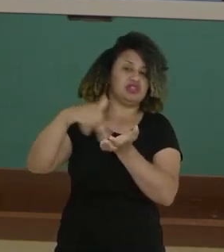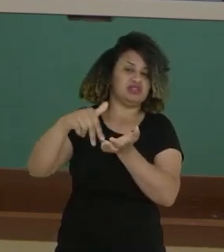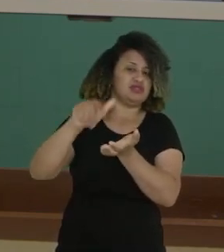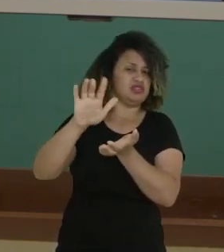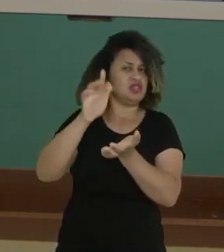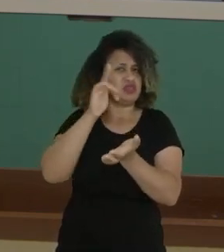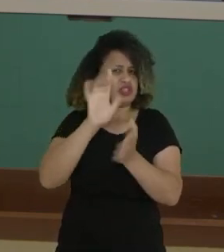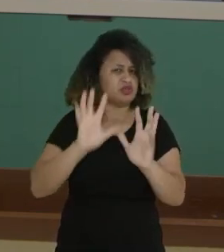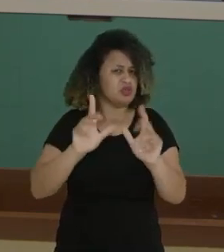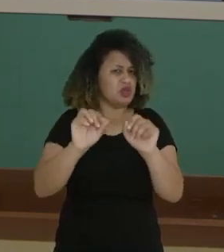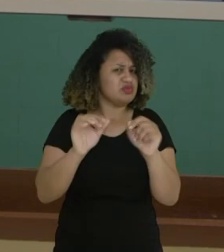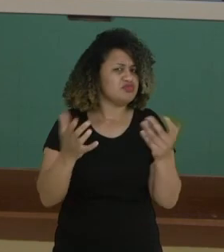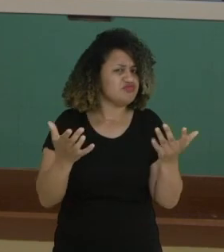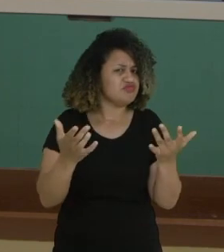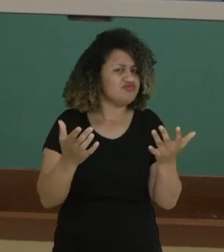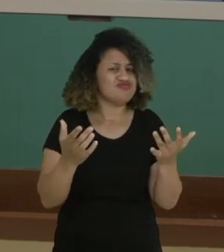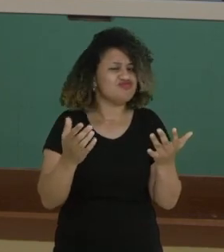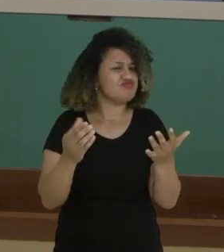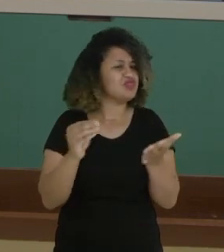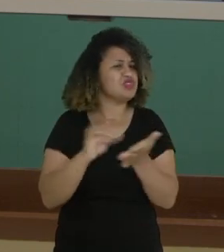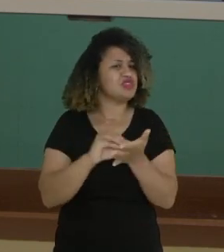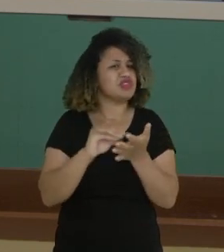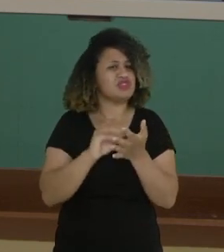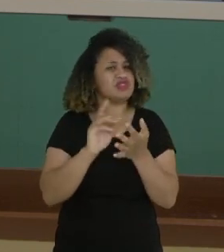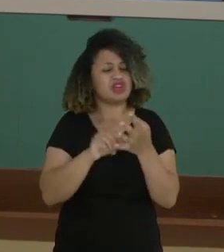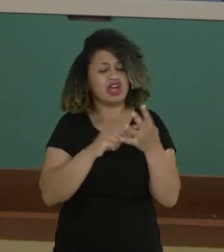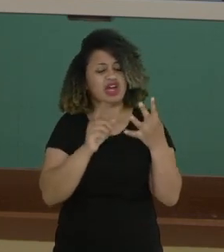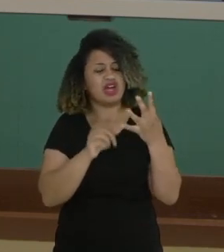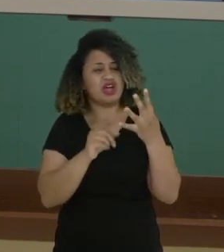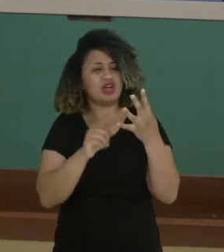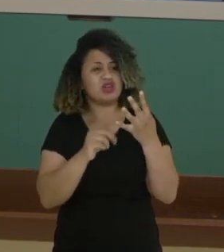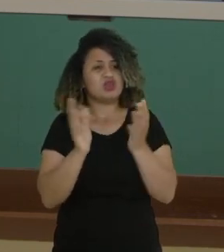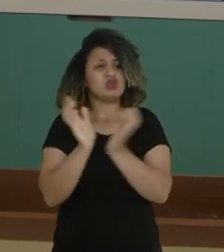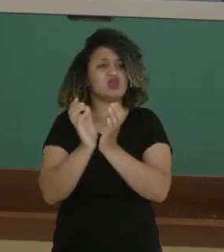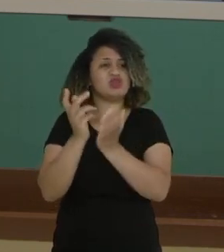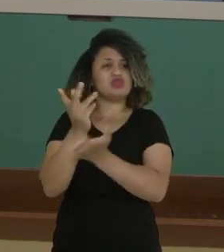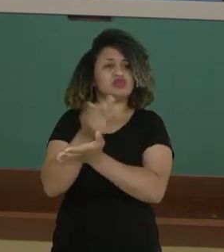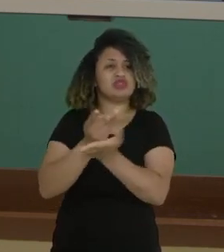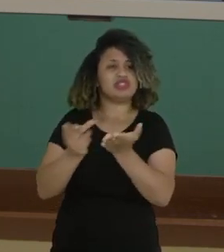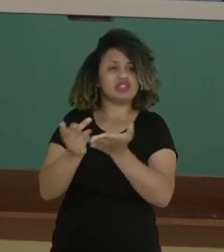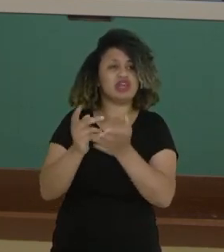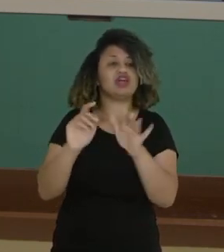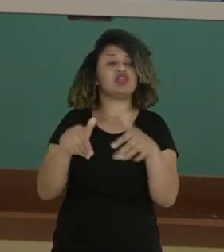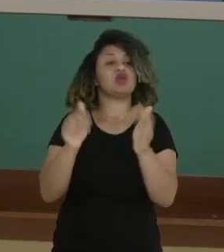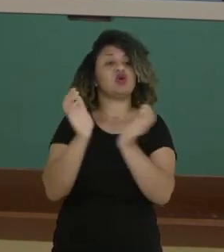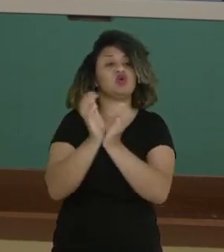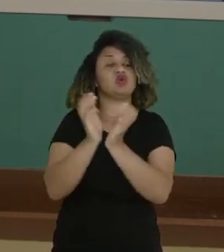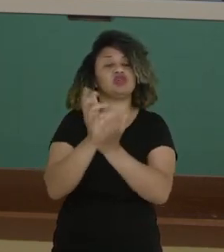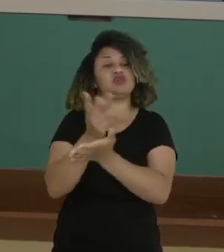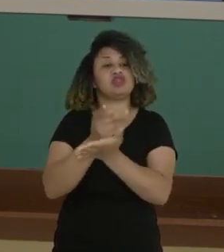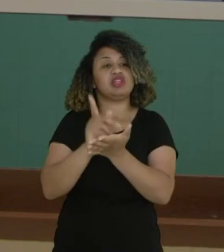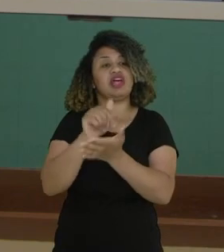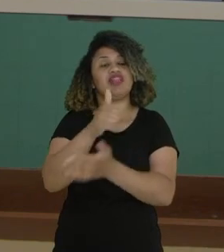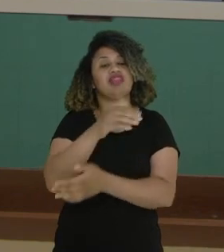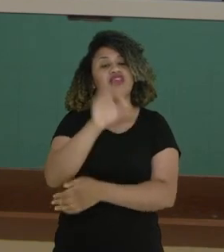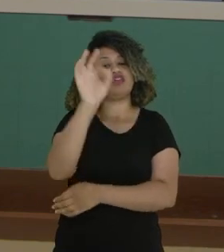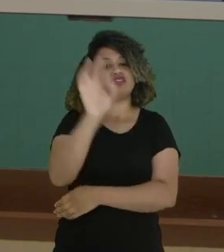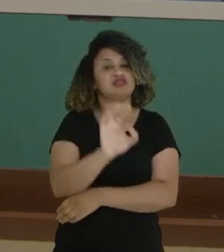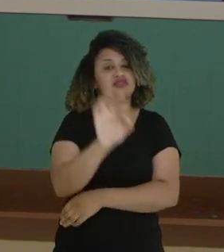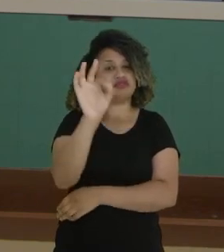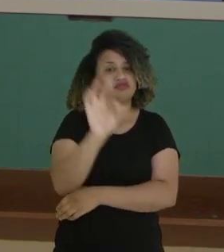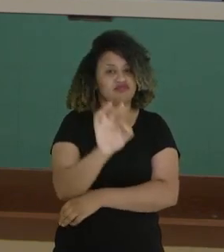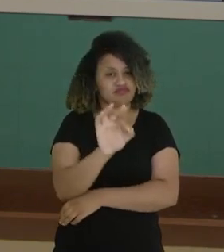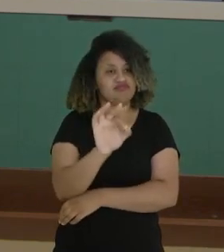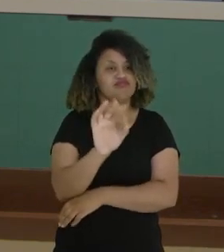conseguimos todos? Não, né? Ainda falta o grupo do desenho. Então, o grupo do desenho está aqui, é 10% de 60.